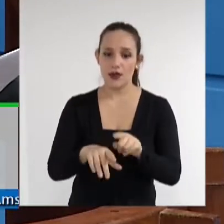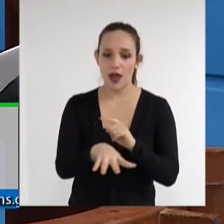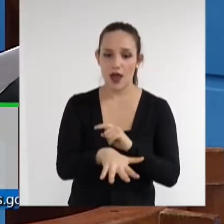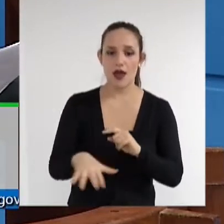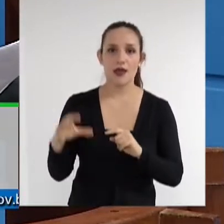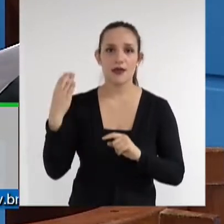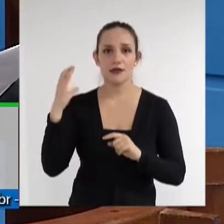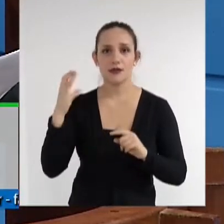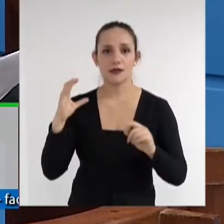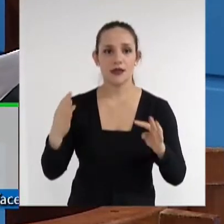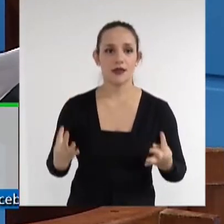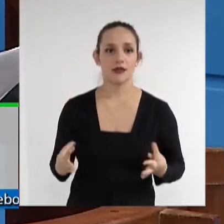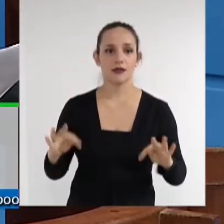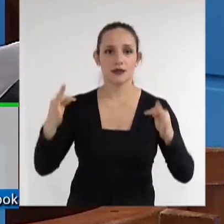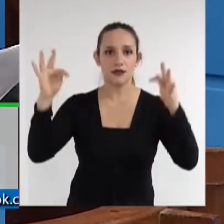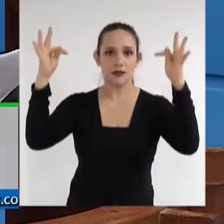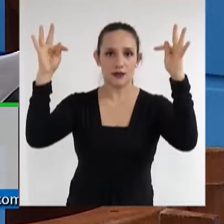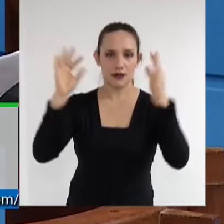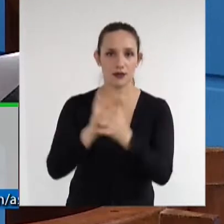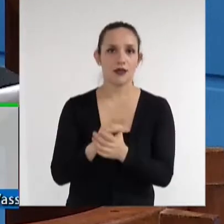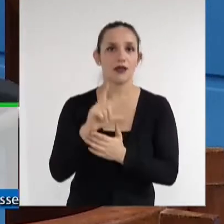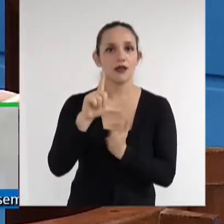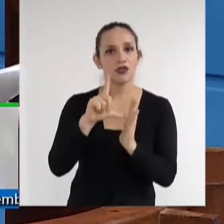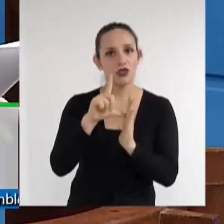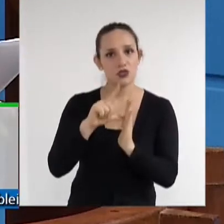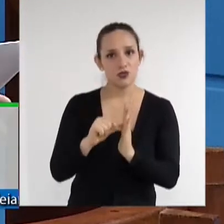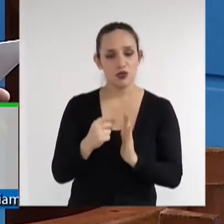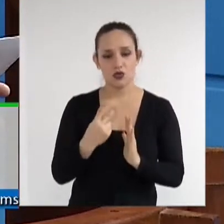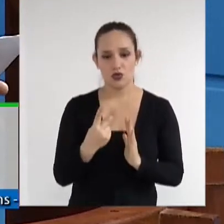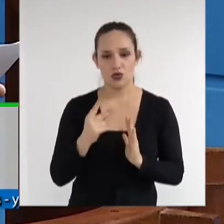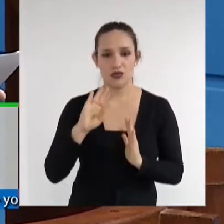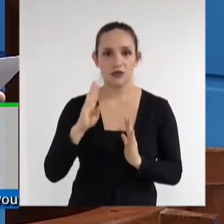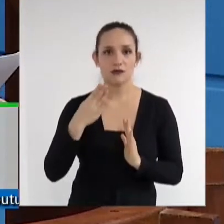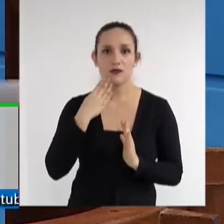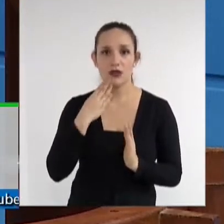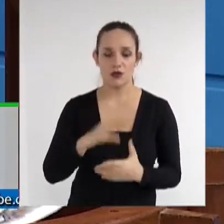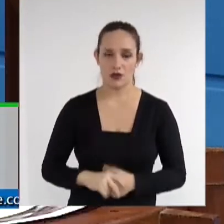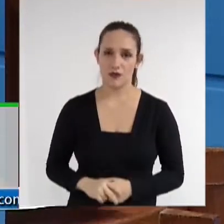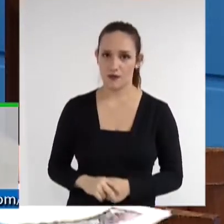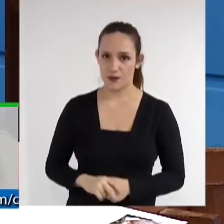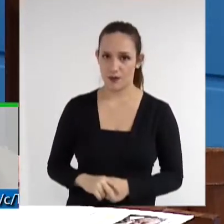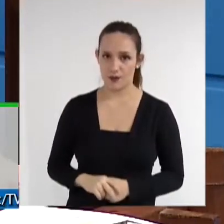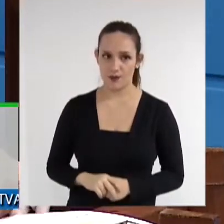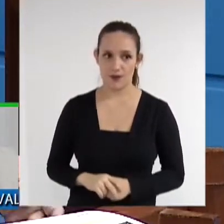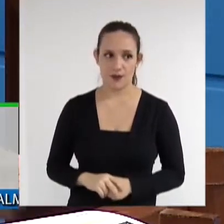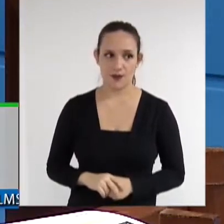a redução é de 2 bilhões em relação ao ano passado.